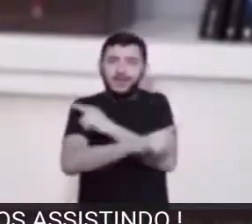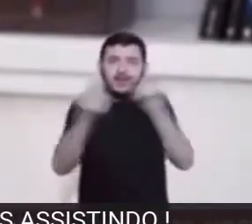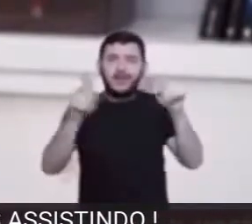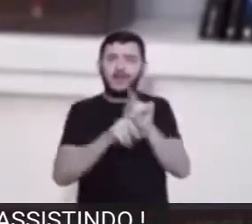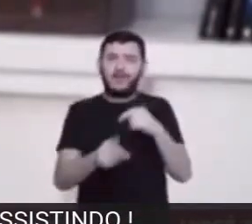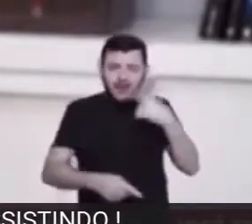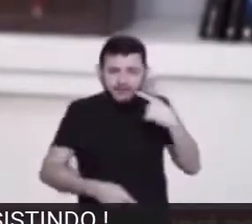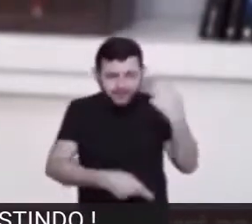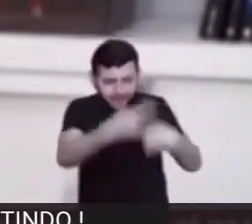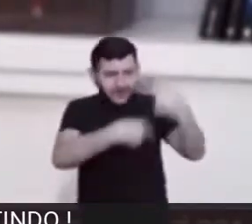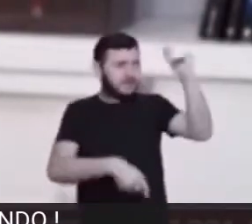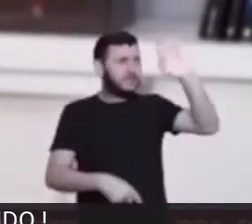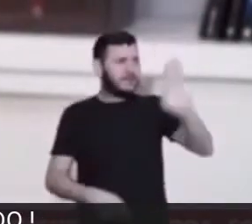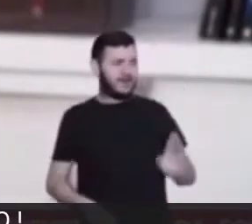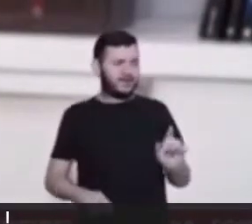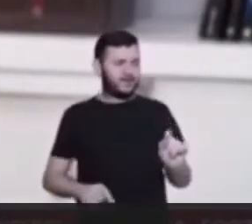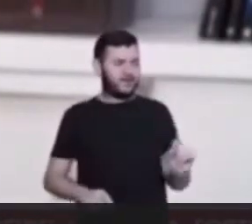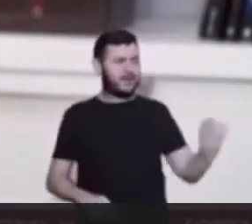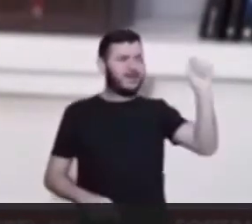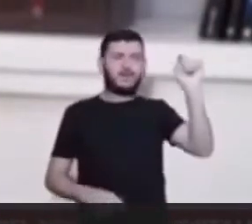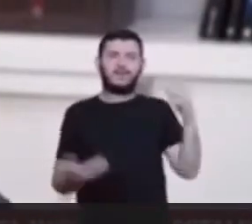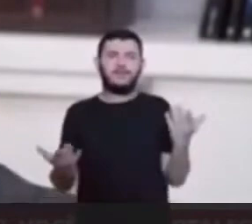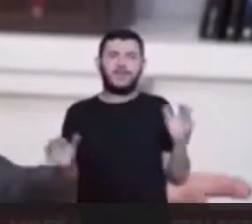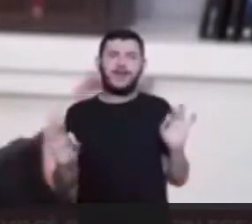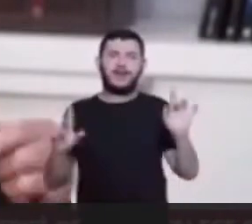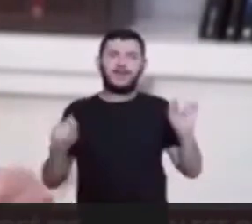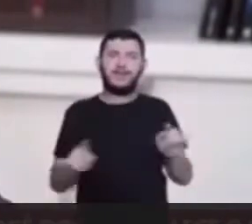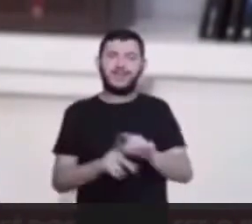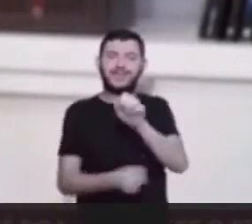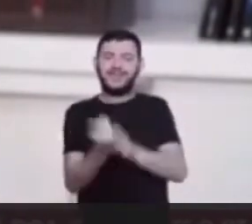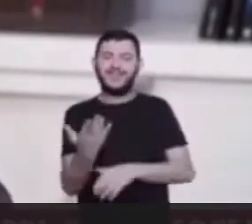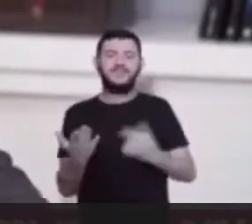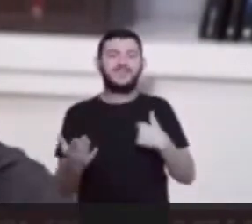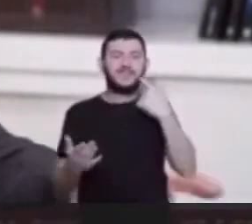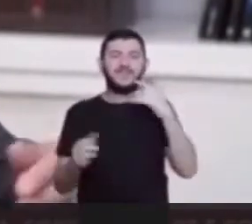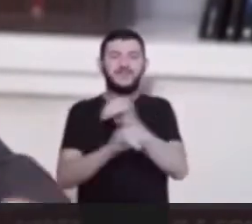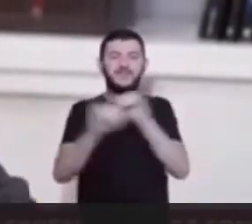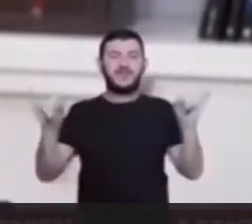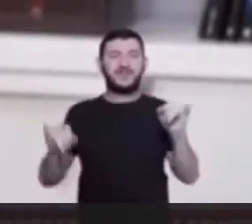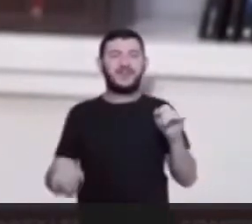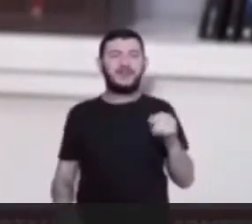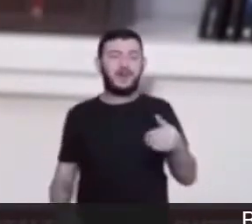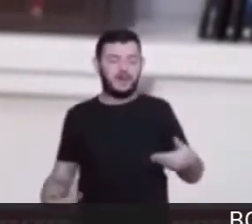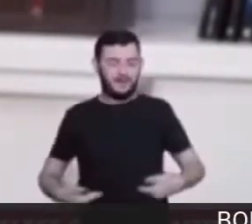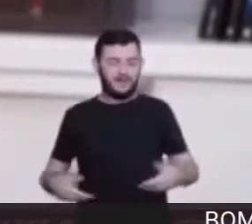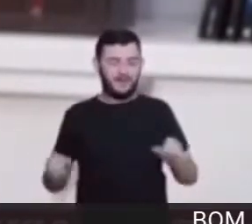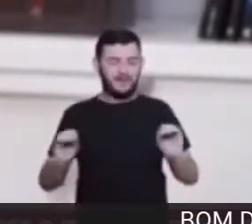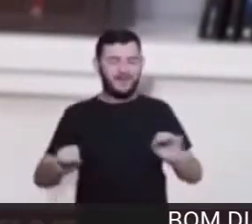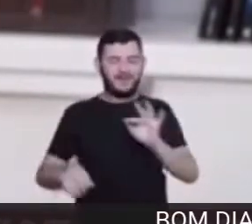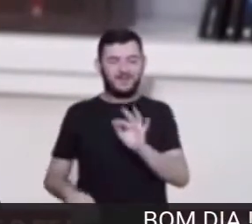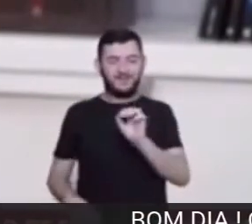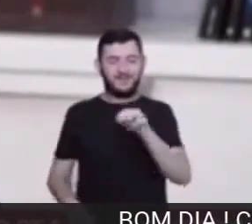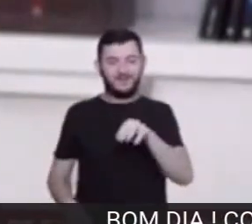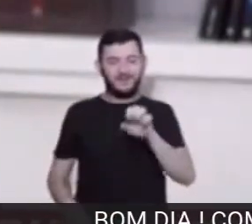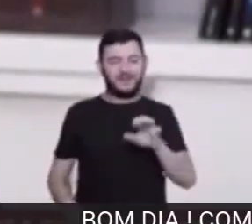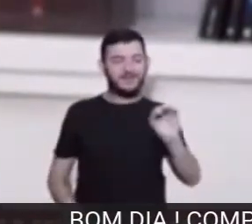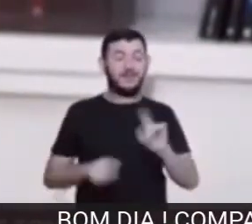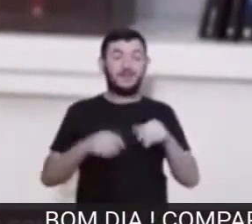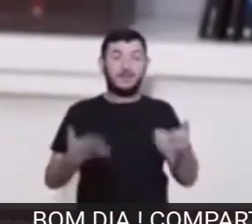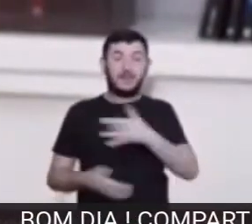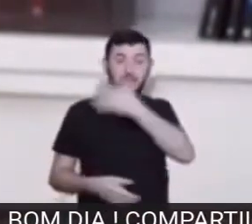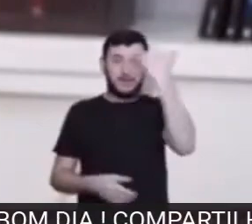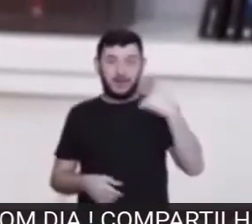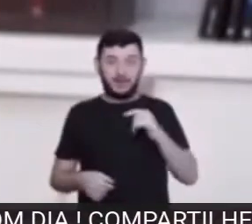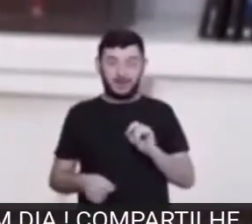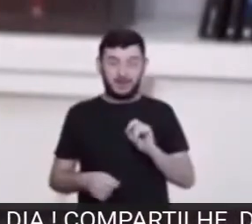nós criamos o programa Fome Zero, sabe, o Alicâmbio da Globo chegou a escrever um artigo dizendo que... Eu não sei se foi ele que